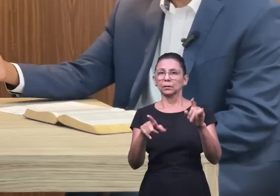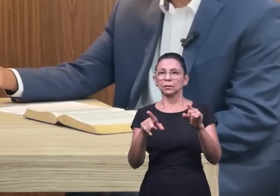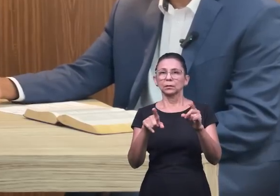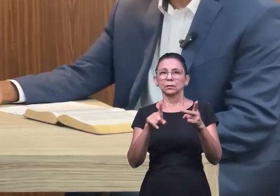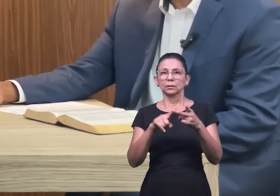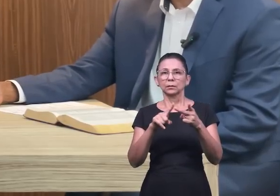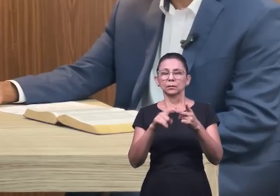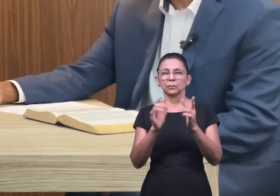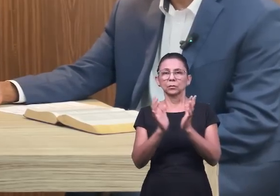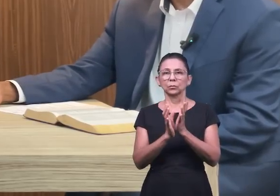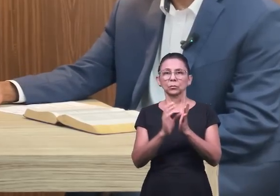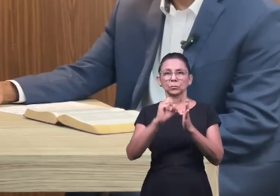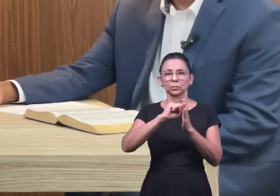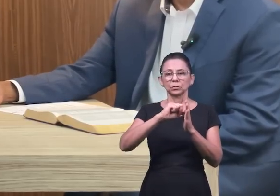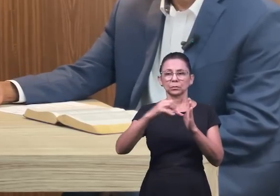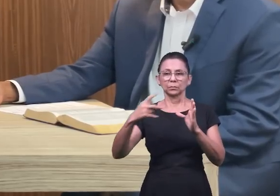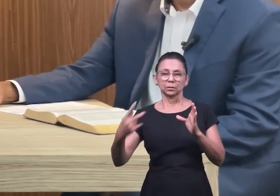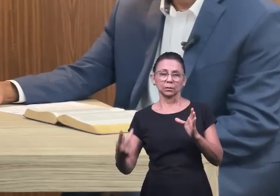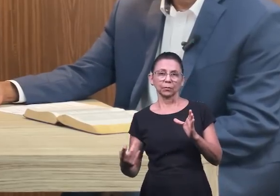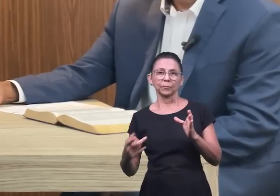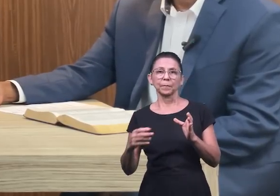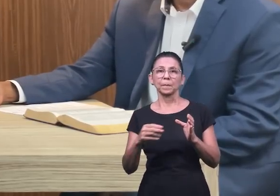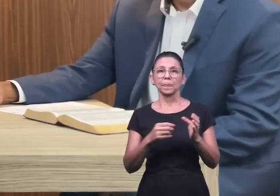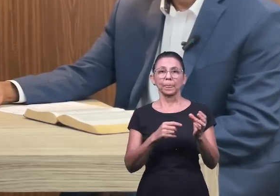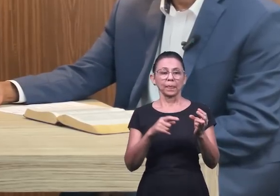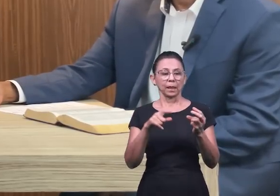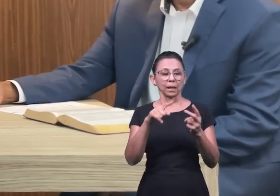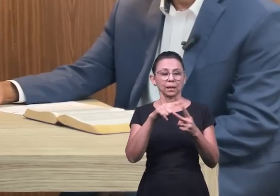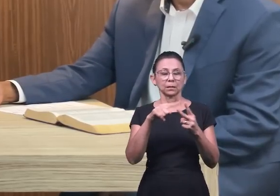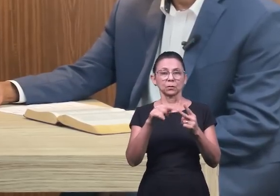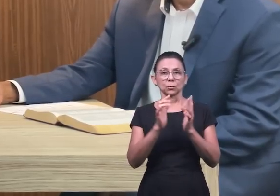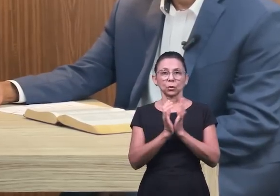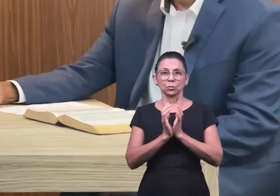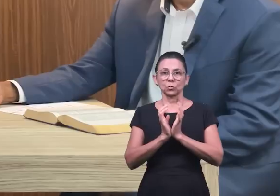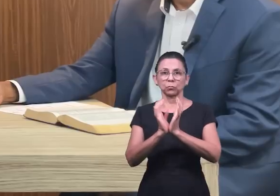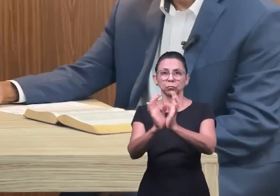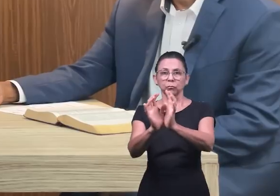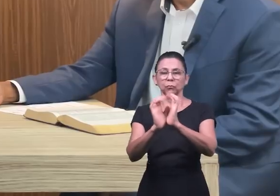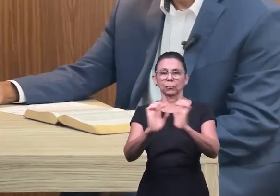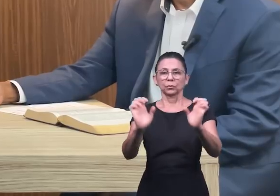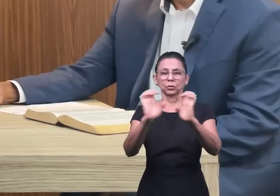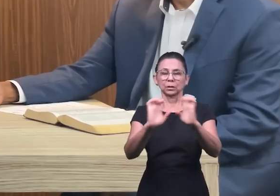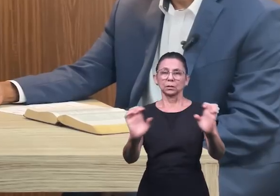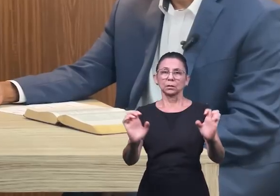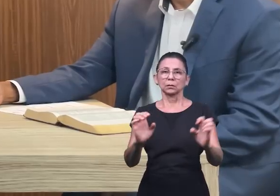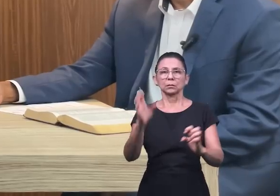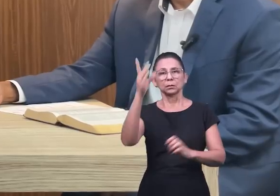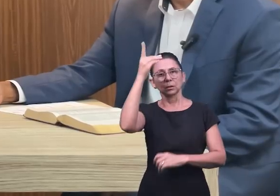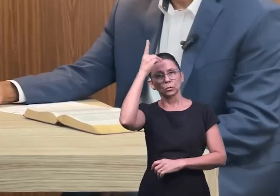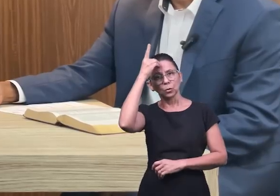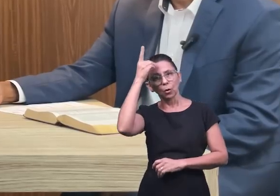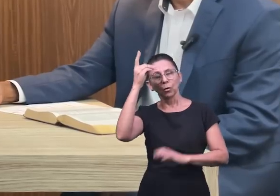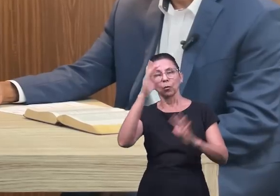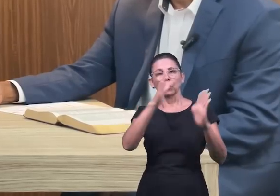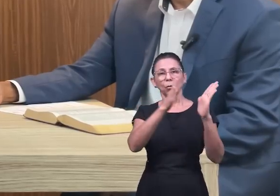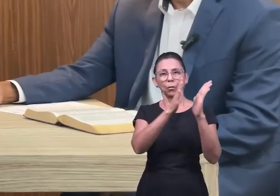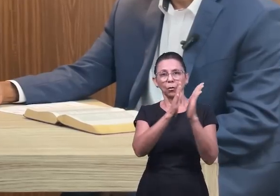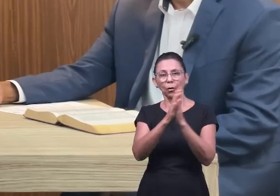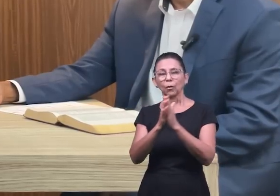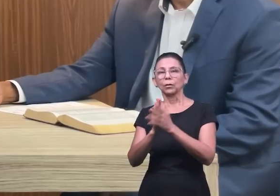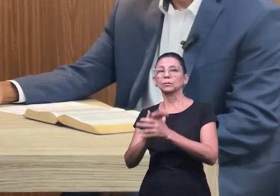levante outros valentes. E você falou do Evangelho Sem Fronteira e o Semente Preciosa na oração,